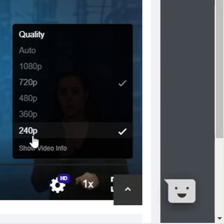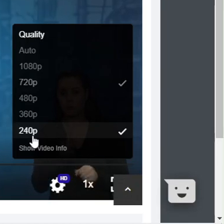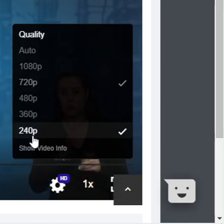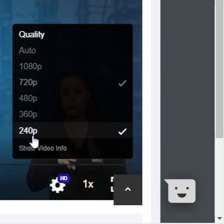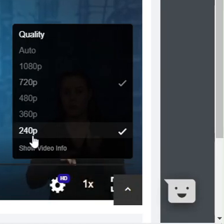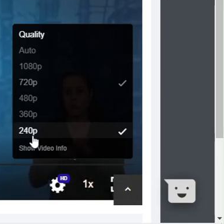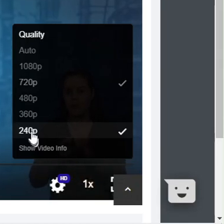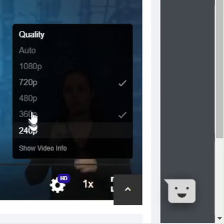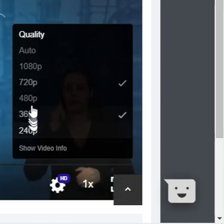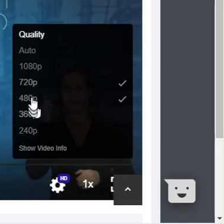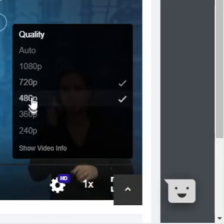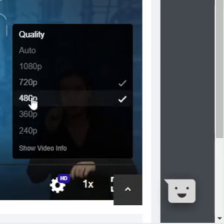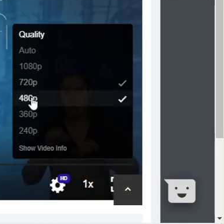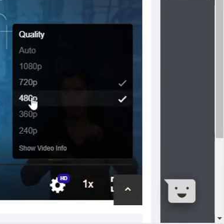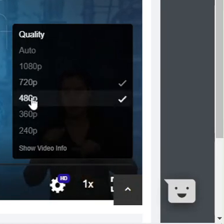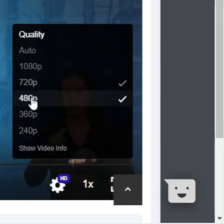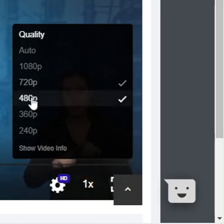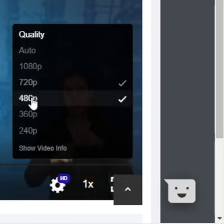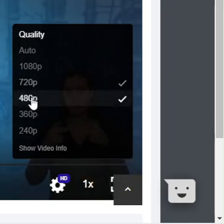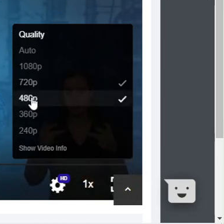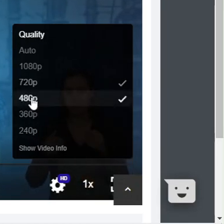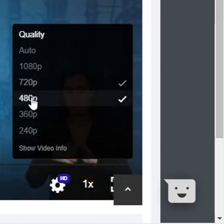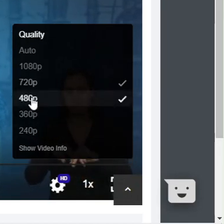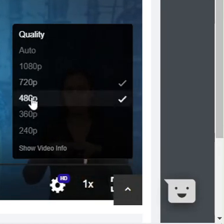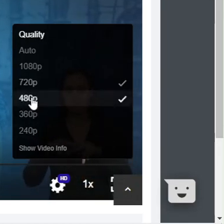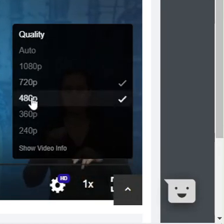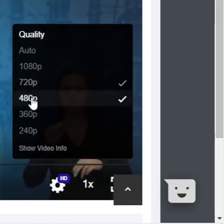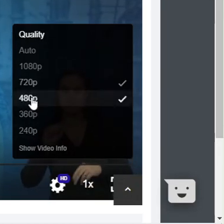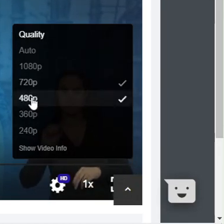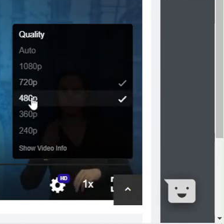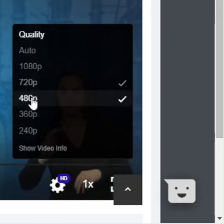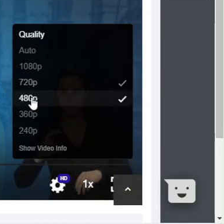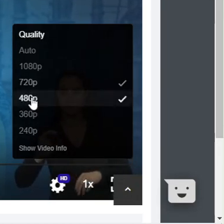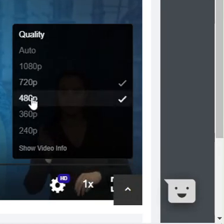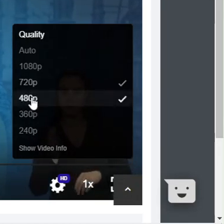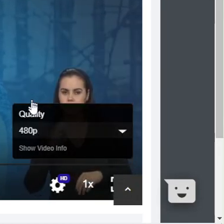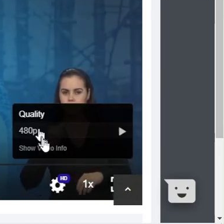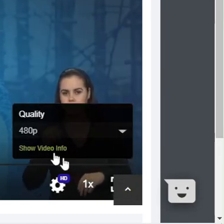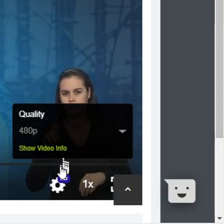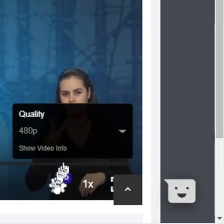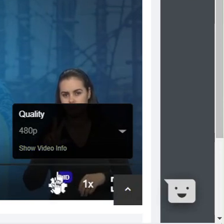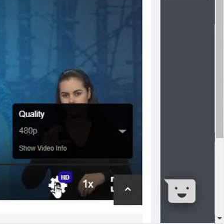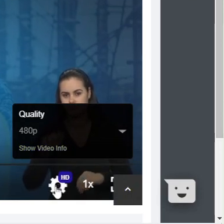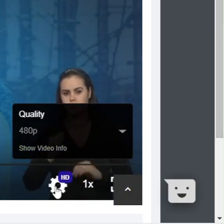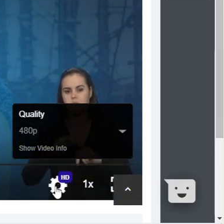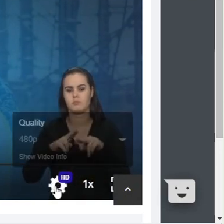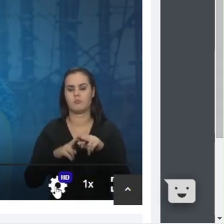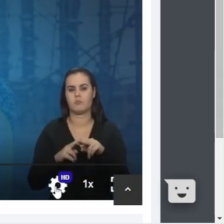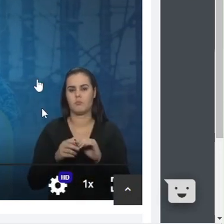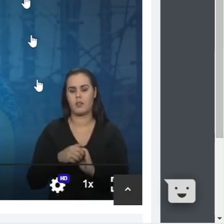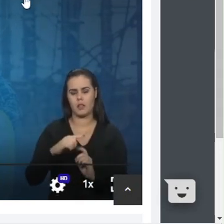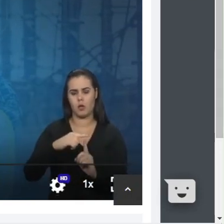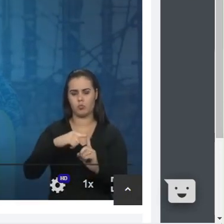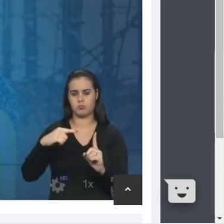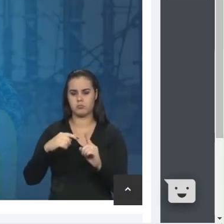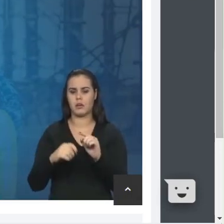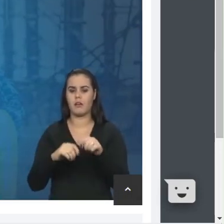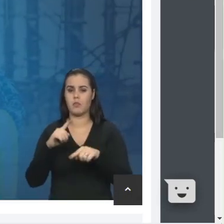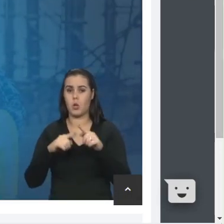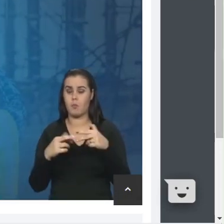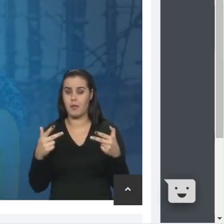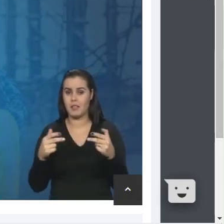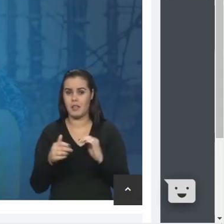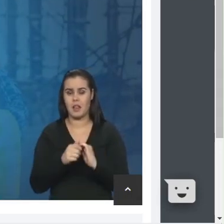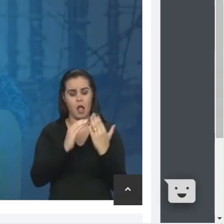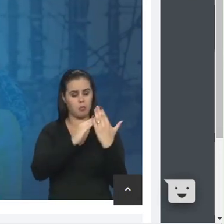para análise de materiais, a curva ABC. Nesse gráfico, os materiais são dispostos de acordo com seus níveis de importância em